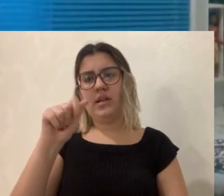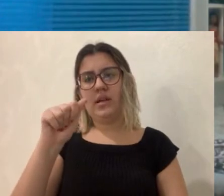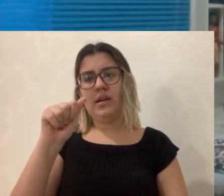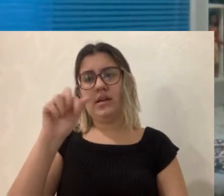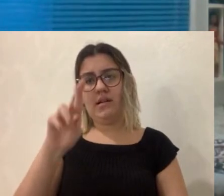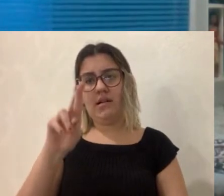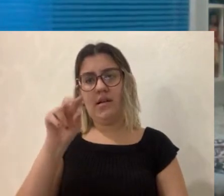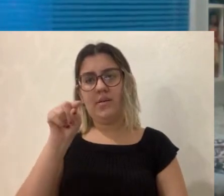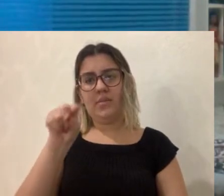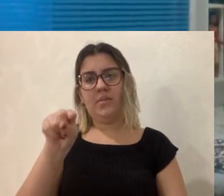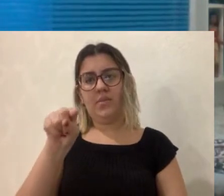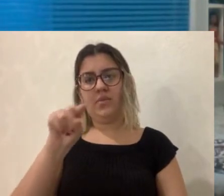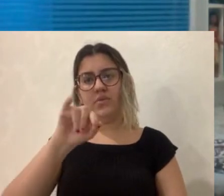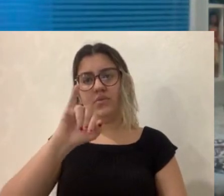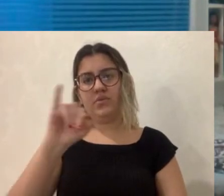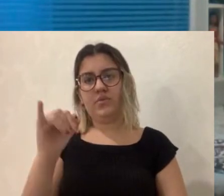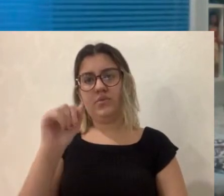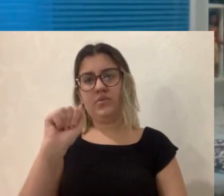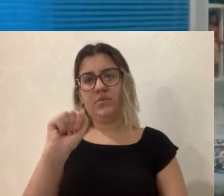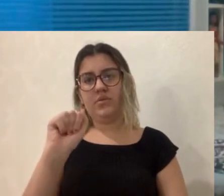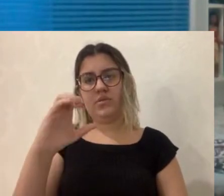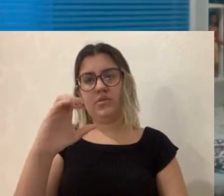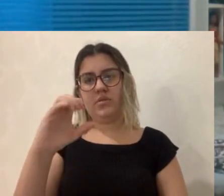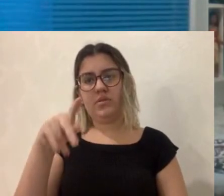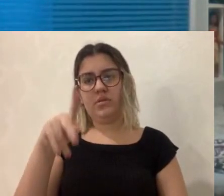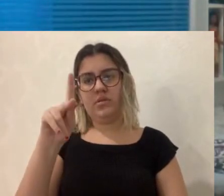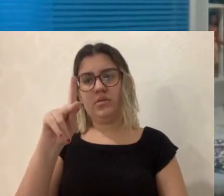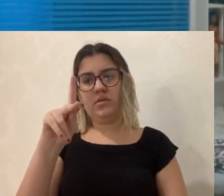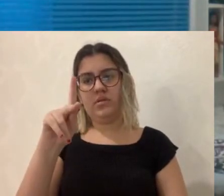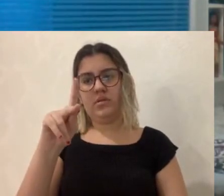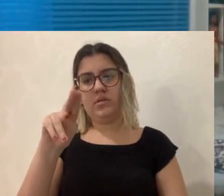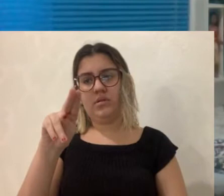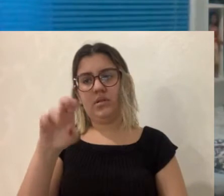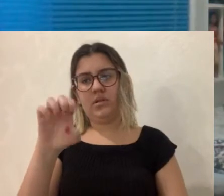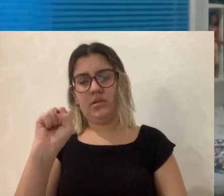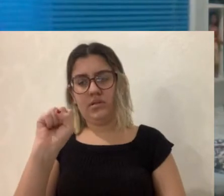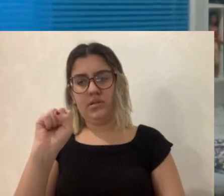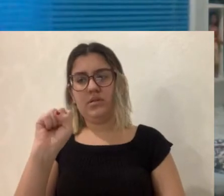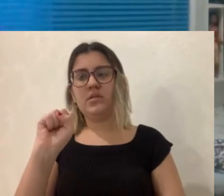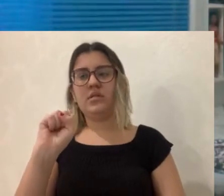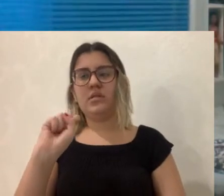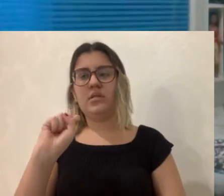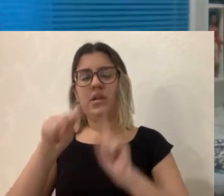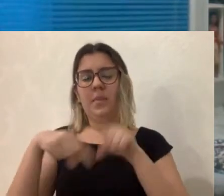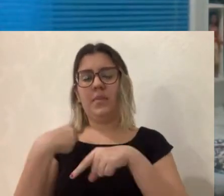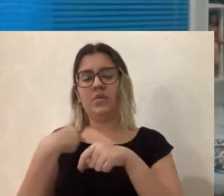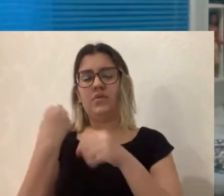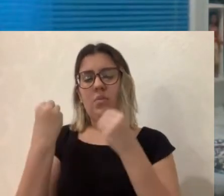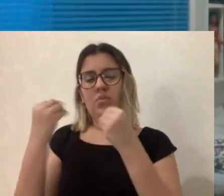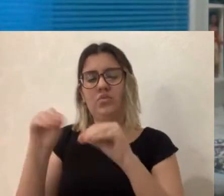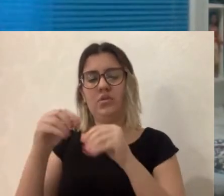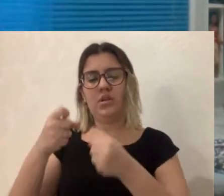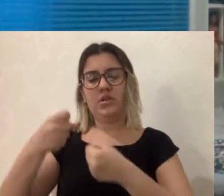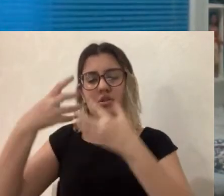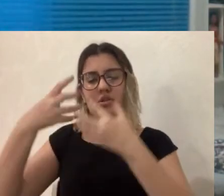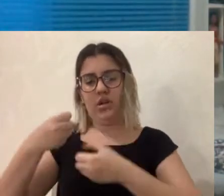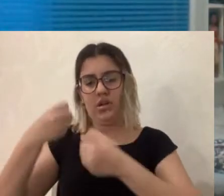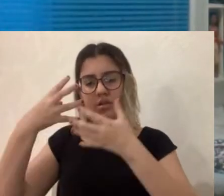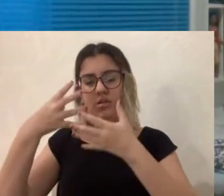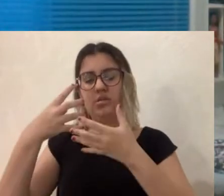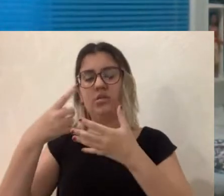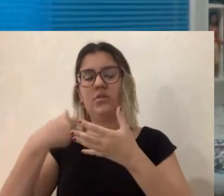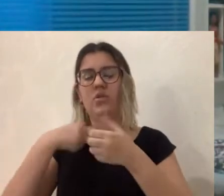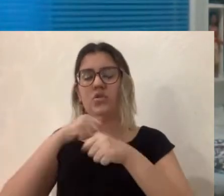edgar.jacques. Eu vou colocar depois no chat aqui. Eu vou divulgar também todas as informações